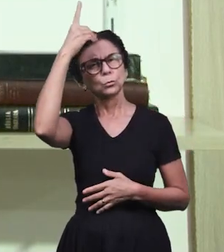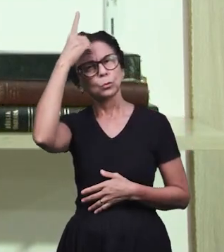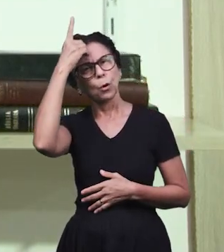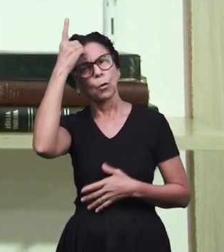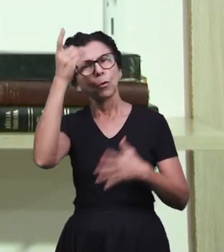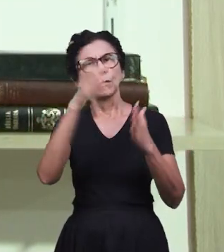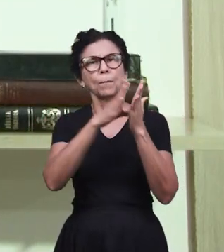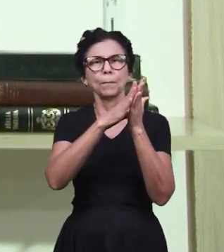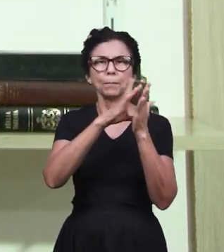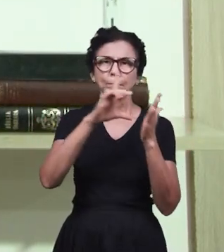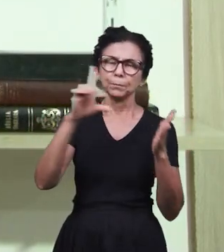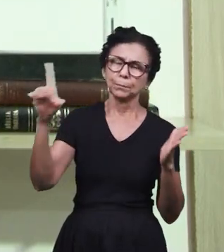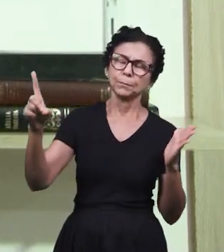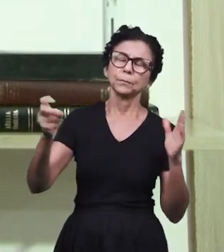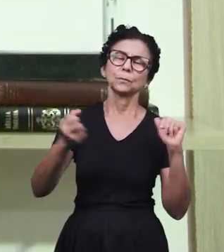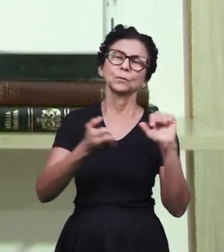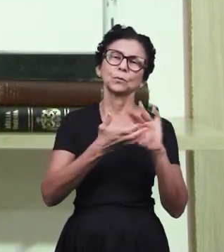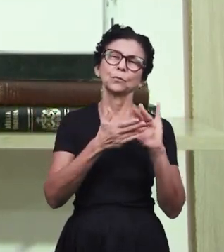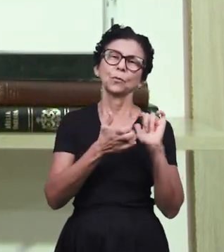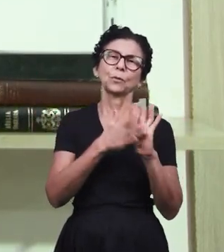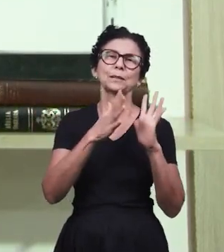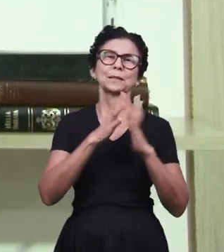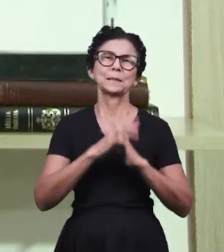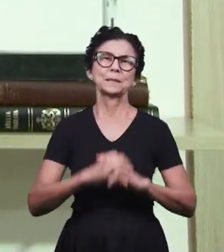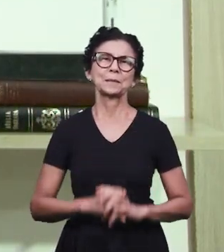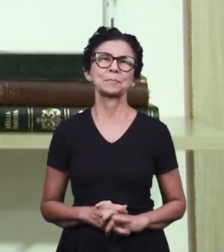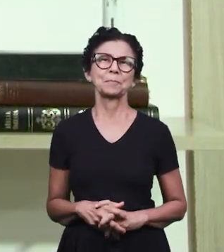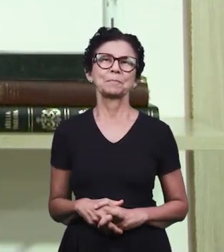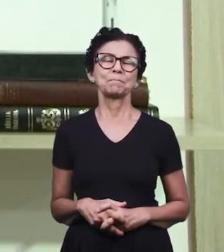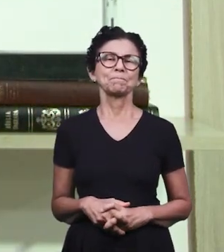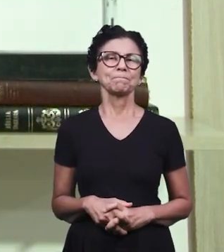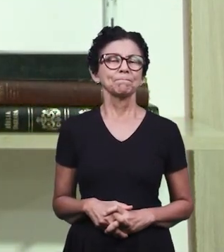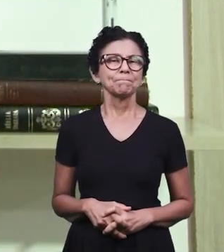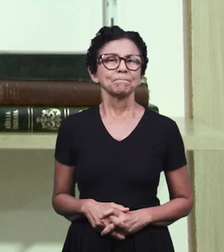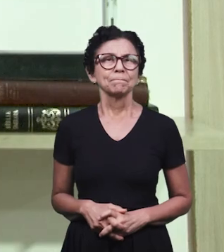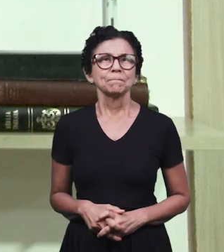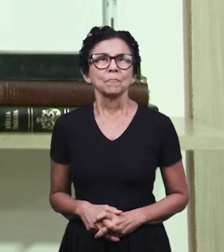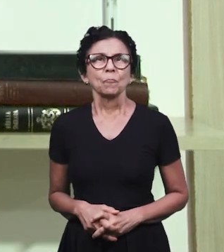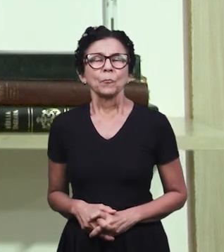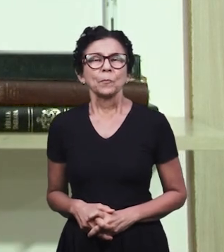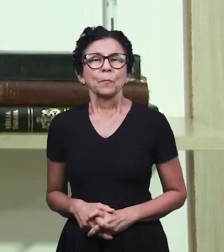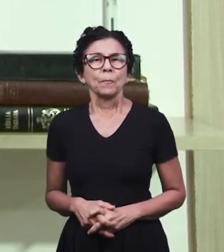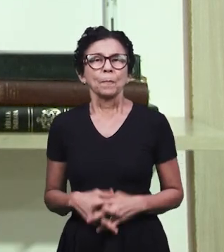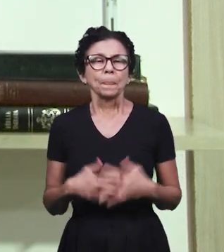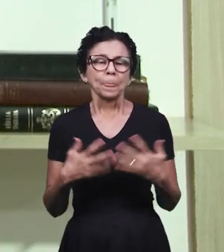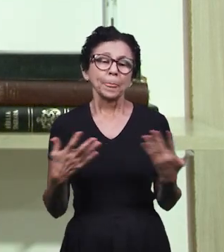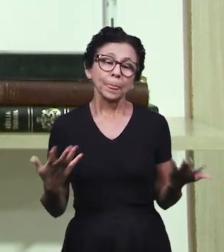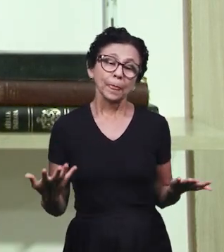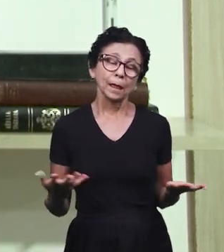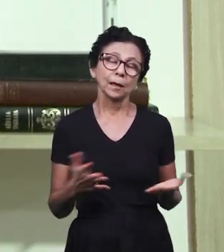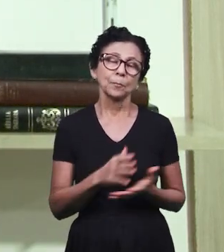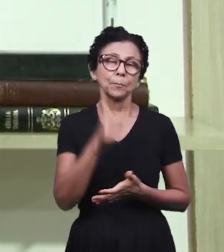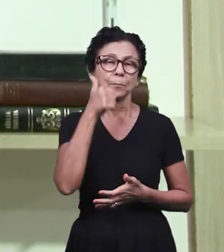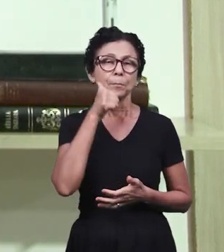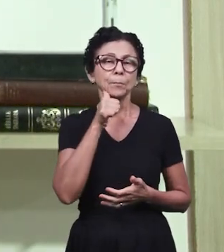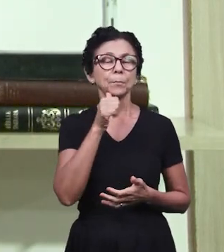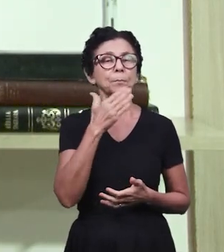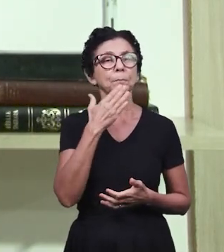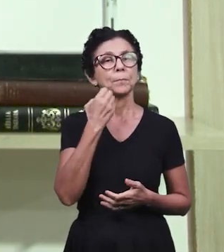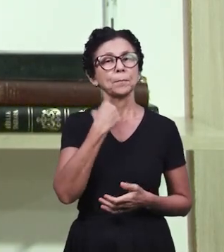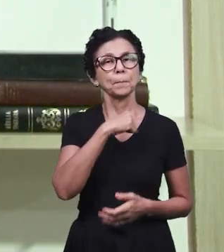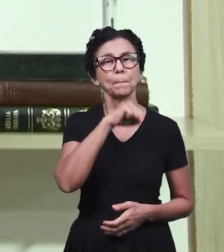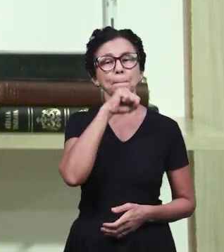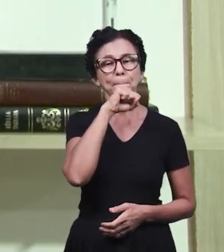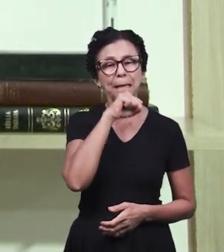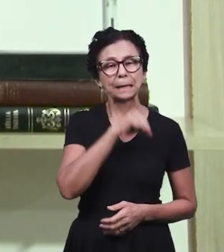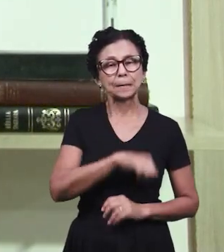dos louvores e seguindo a sua vida. Os pais estão diante de algumas